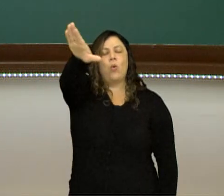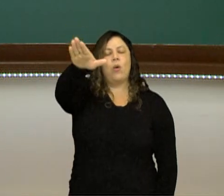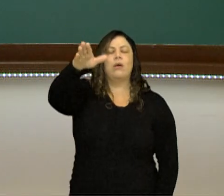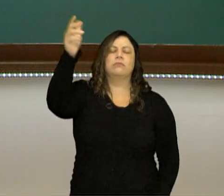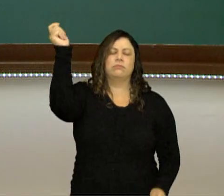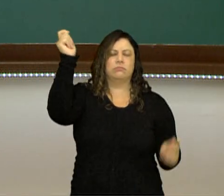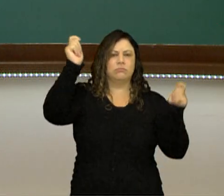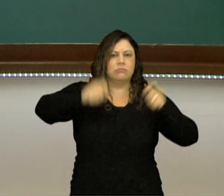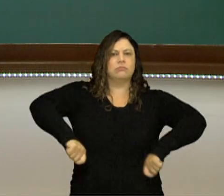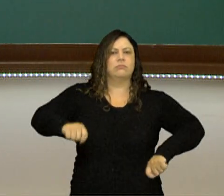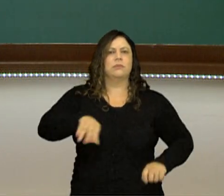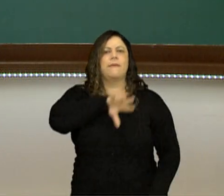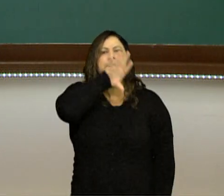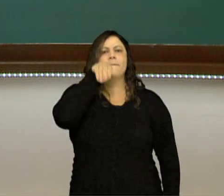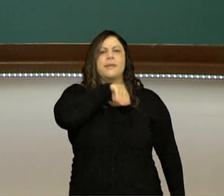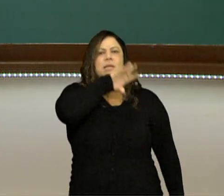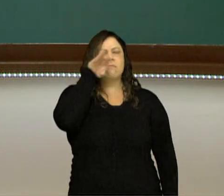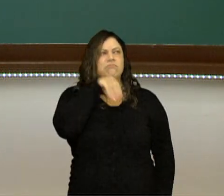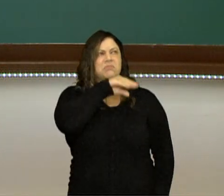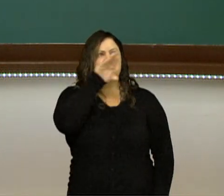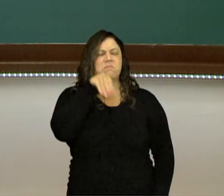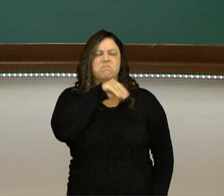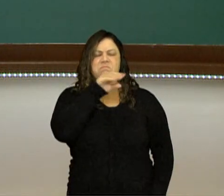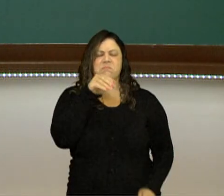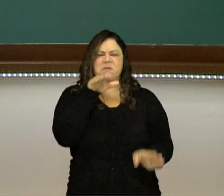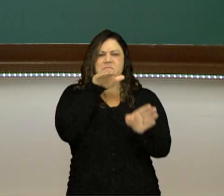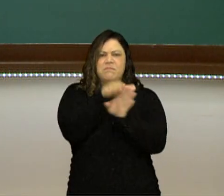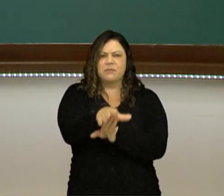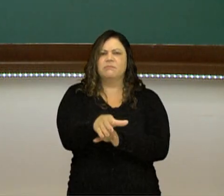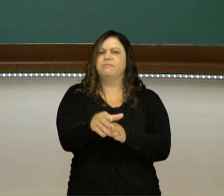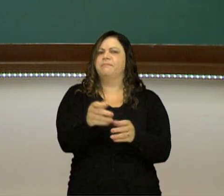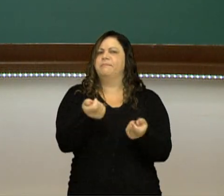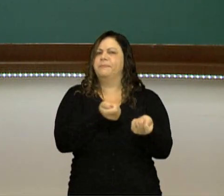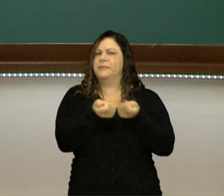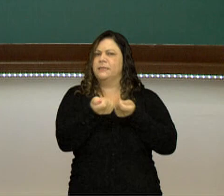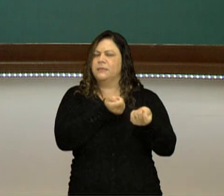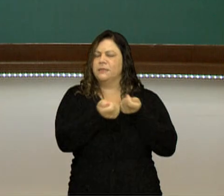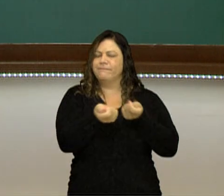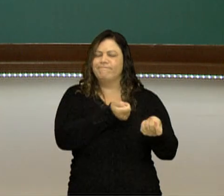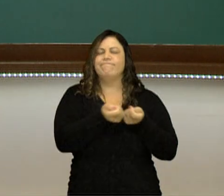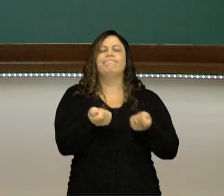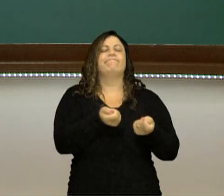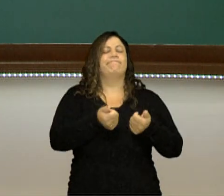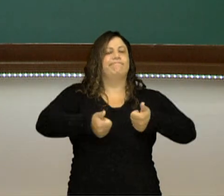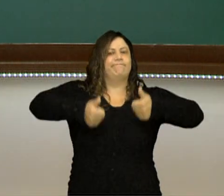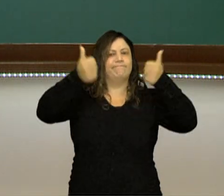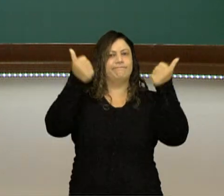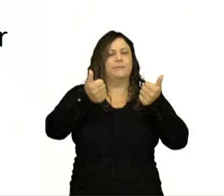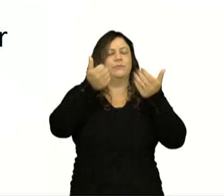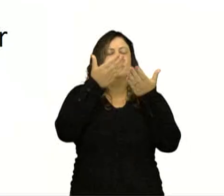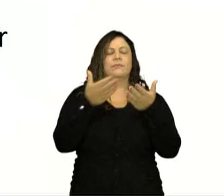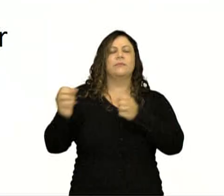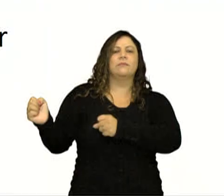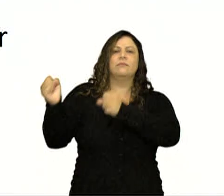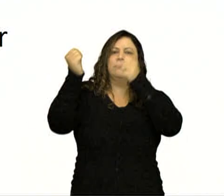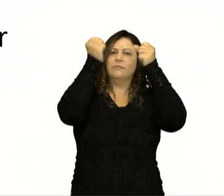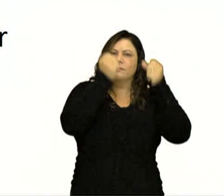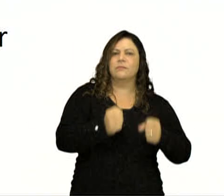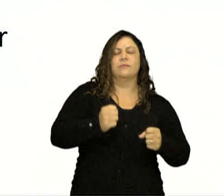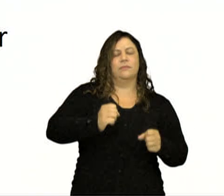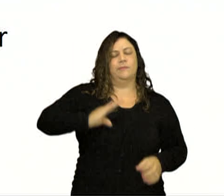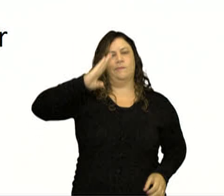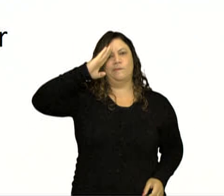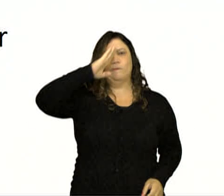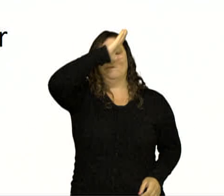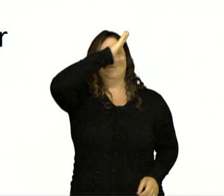grande retórica, ele sabia bem como fazer essa manipulação. E grande ostentação de poder militar